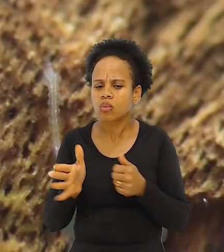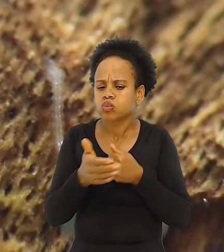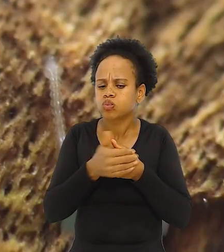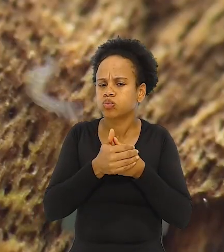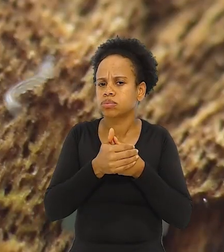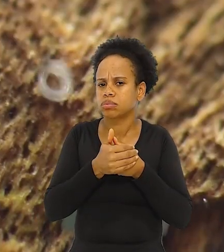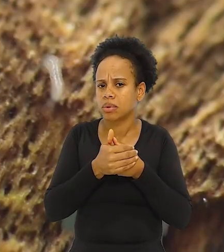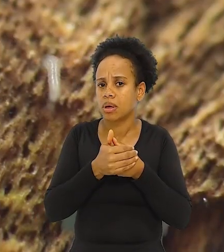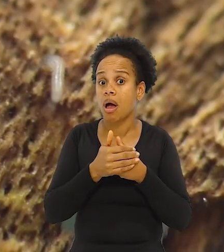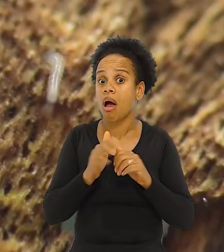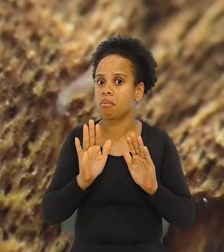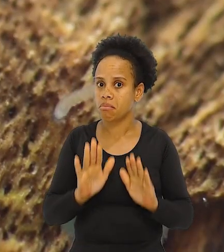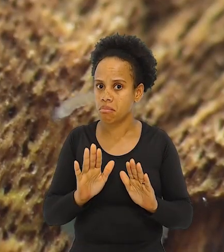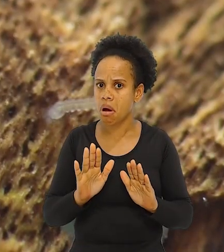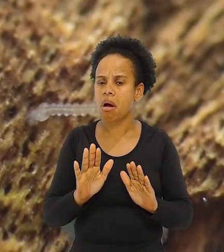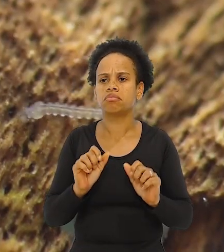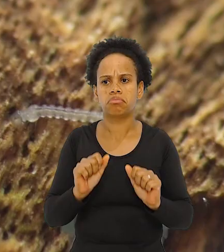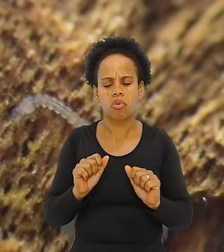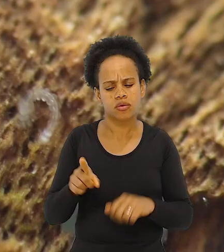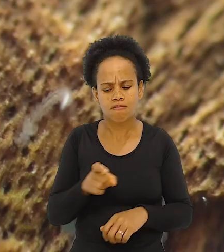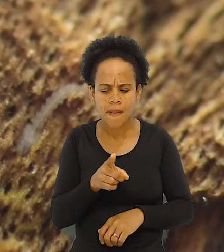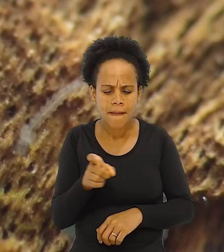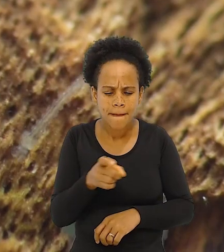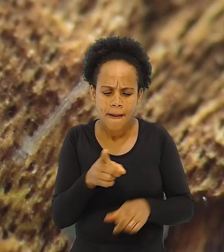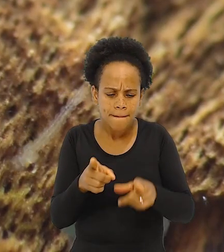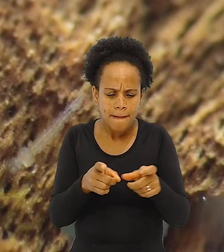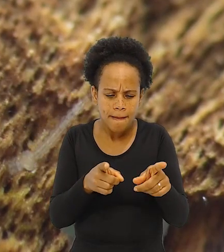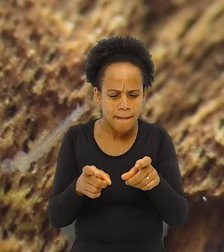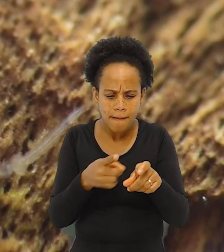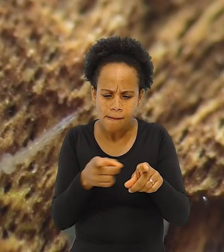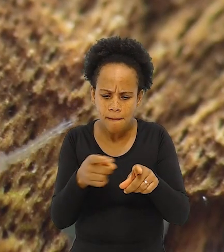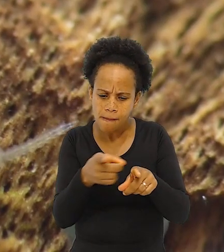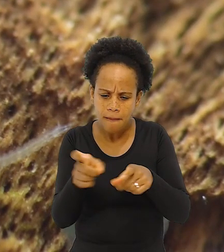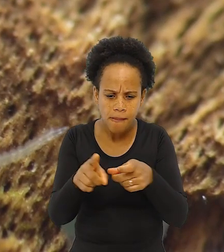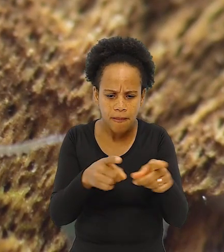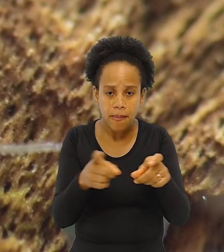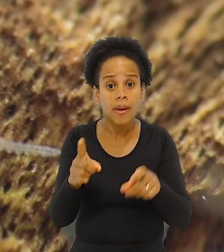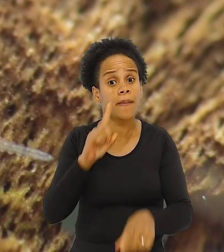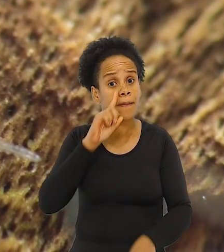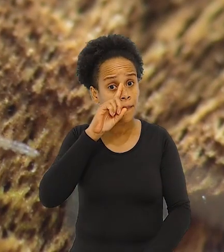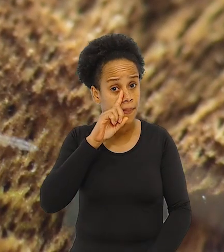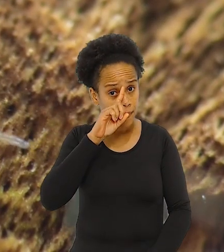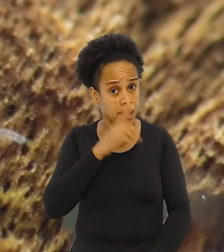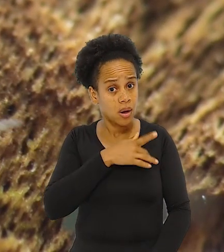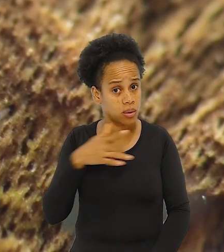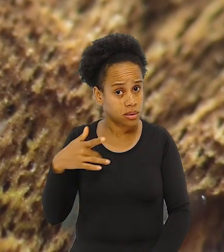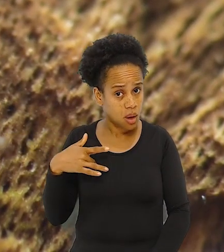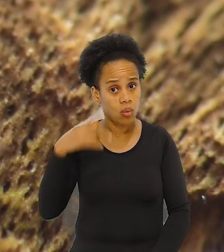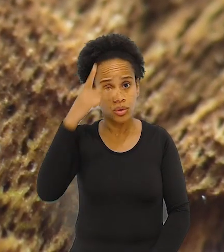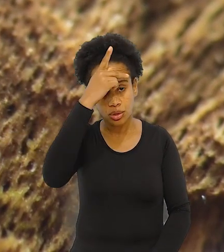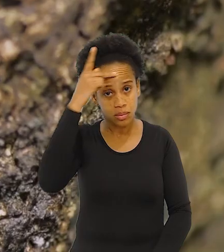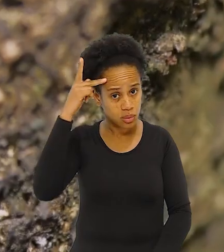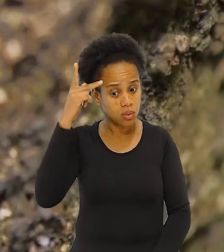oculta, mas que pode gerar organismos que representam perigo para a saúde humana e animal.